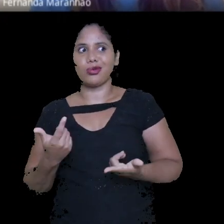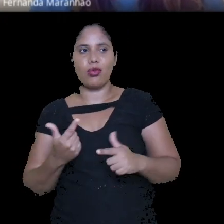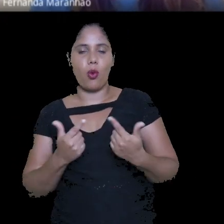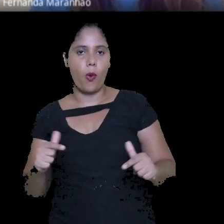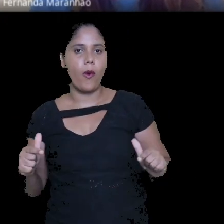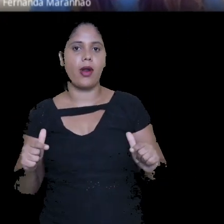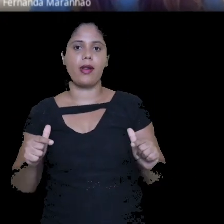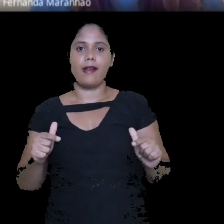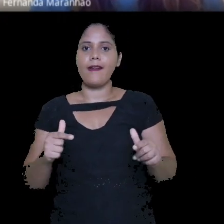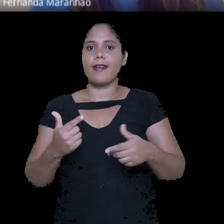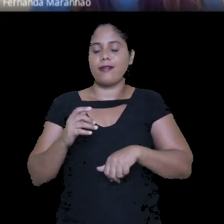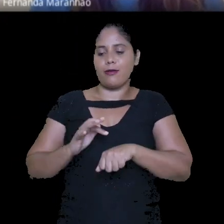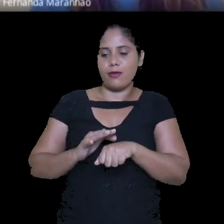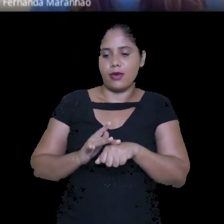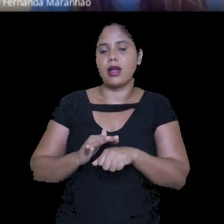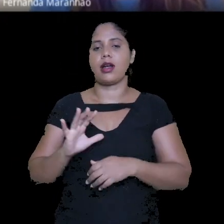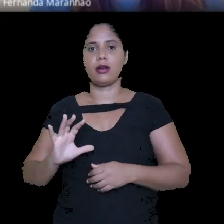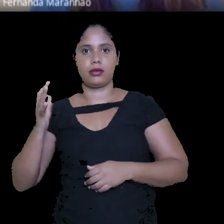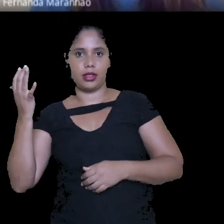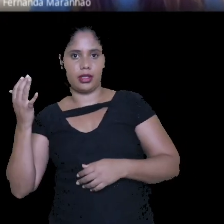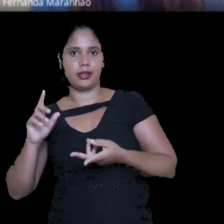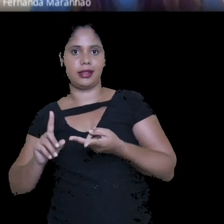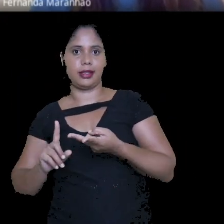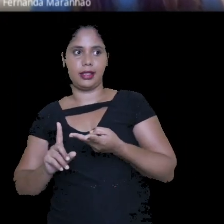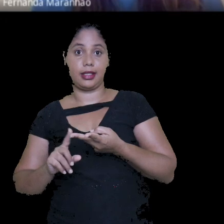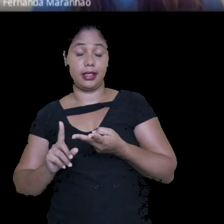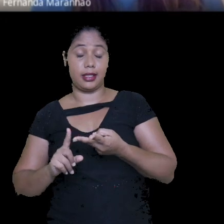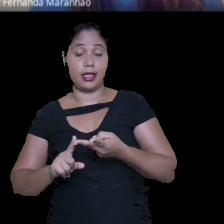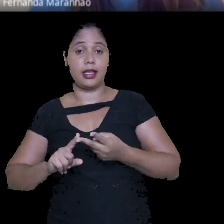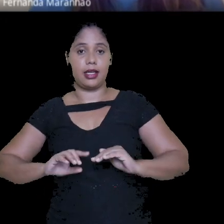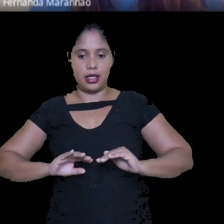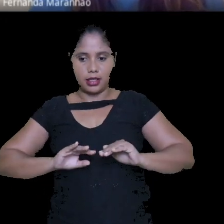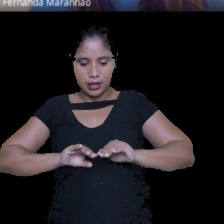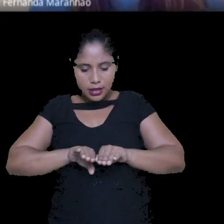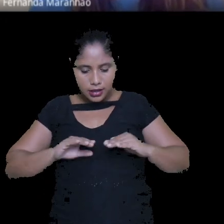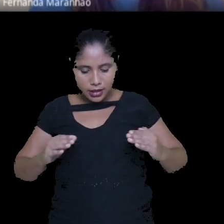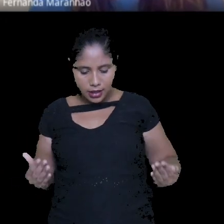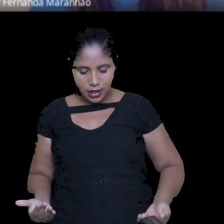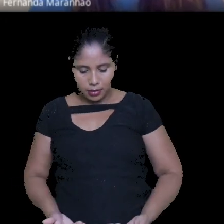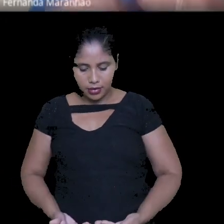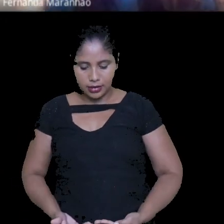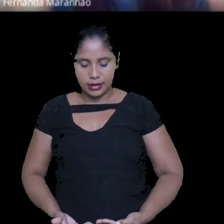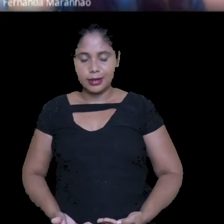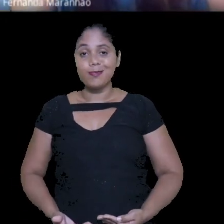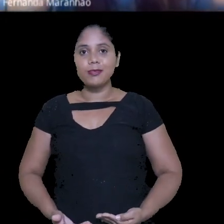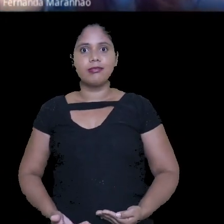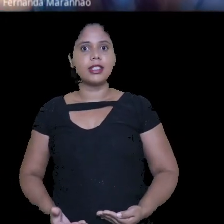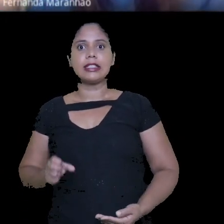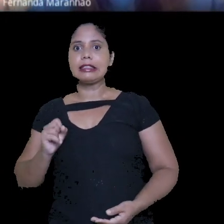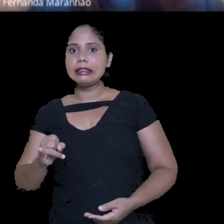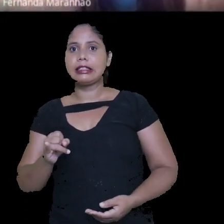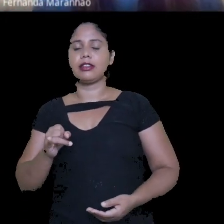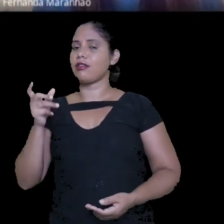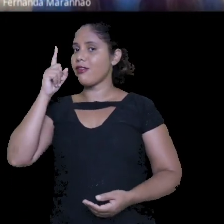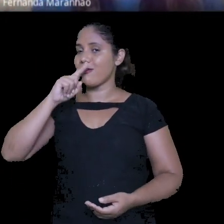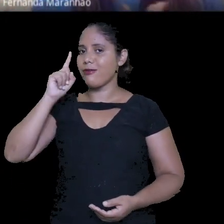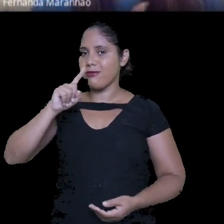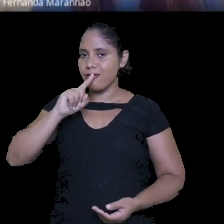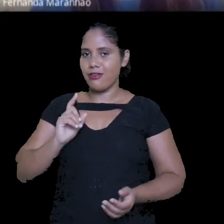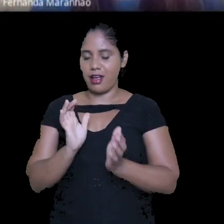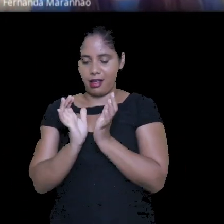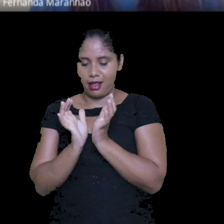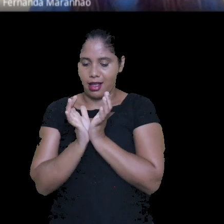consegue vasodilatar as artérias uterinas, e isso faz com que uma síndrome completa de insuficiência placentária